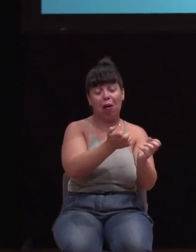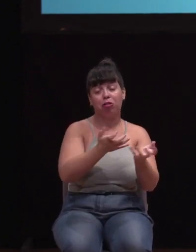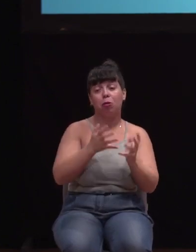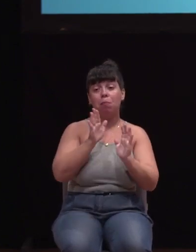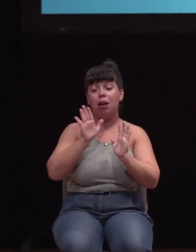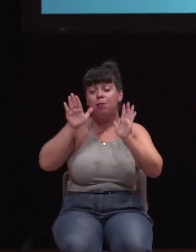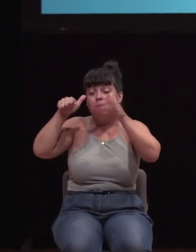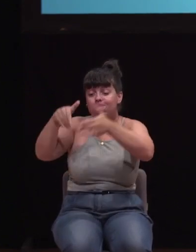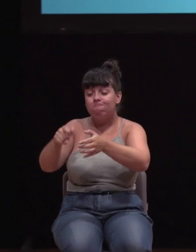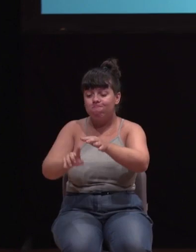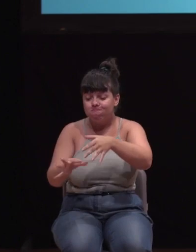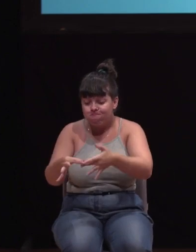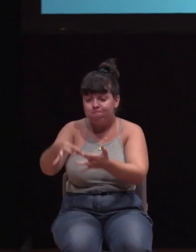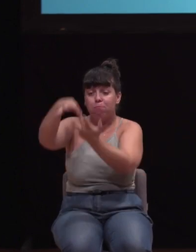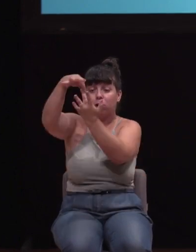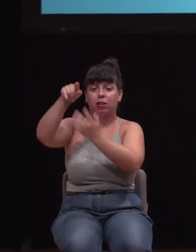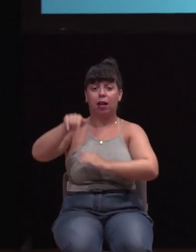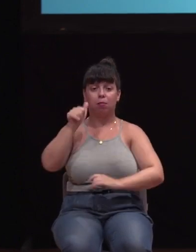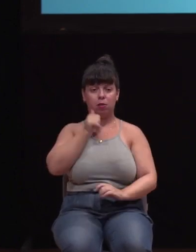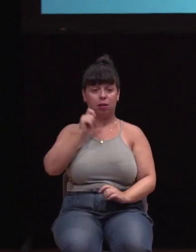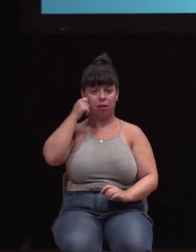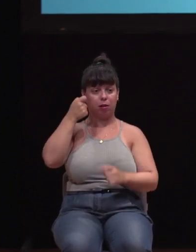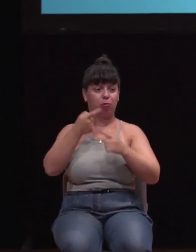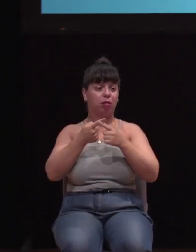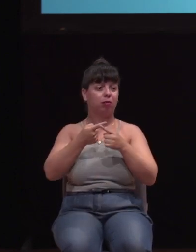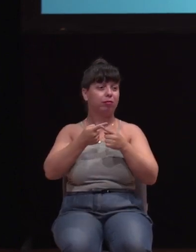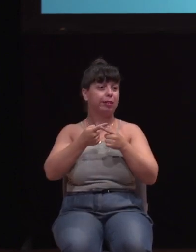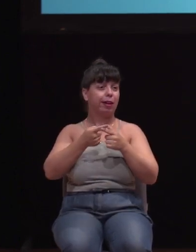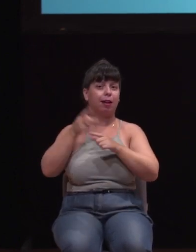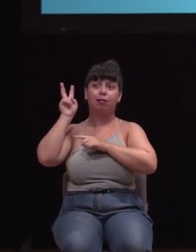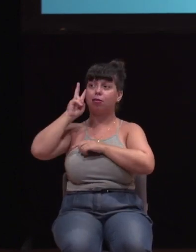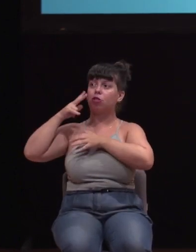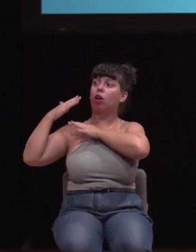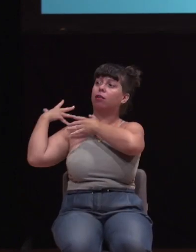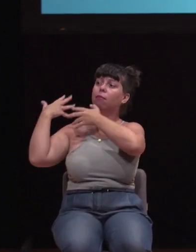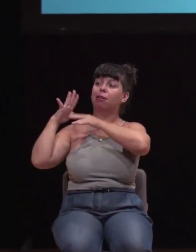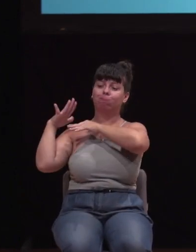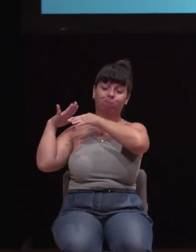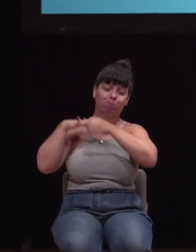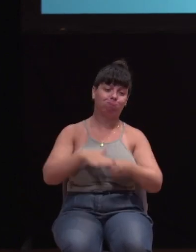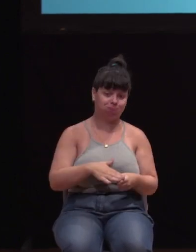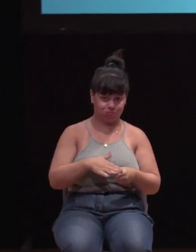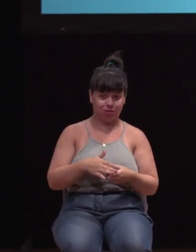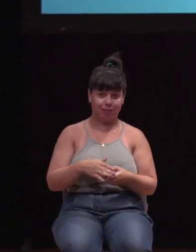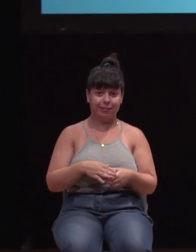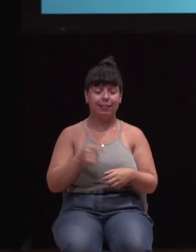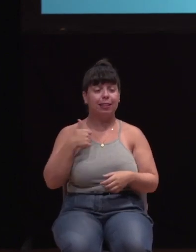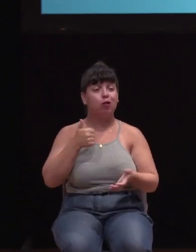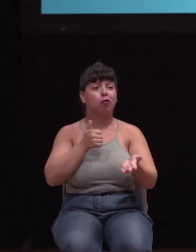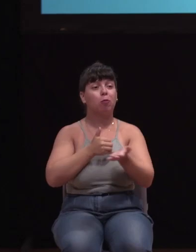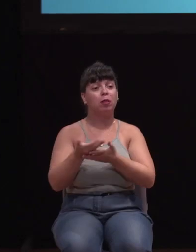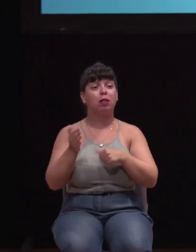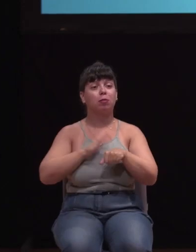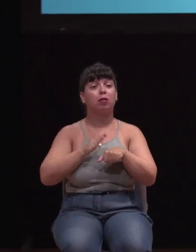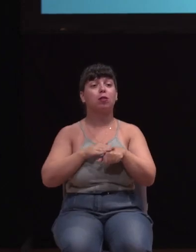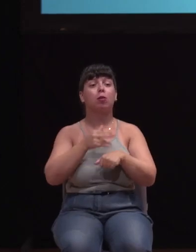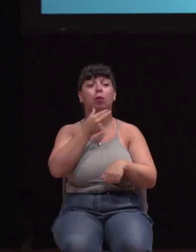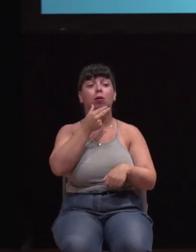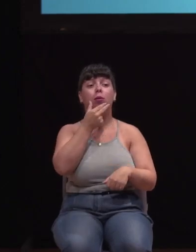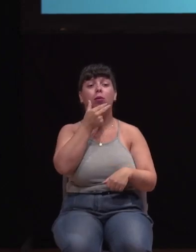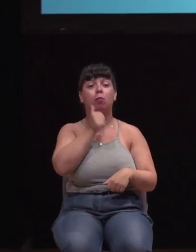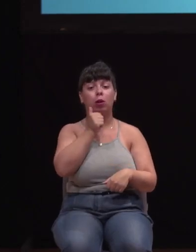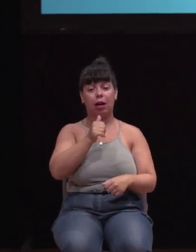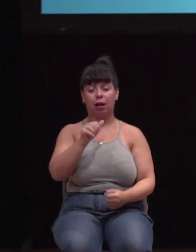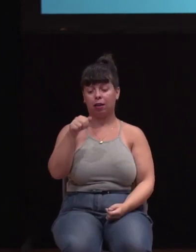negras que são historicamente silenciadas nos espaços de produção de conhecimento. Quando eu comecei produzindo conhecimento sobre a Angela Davis.